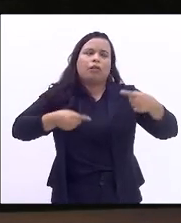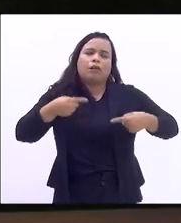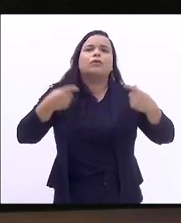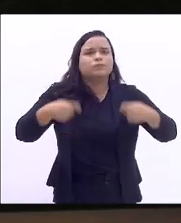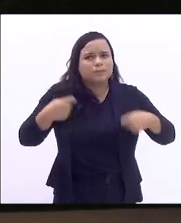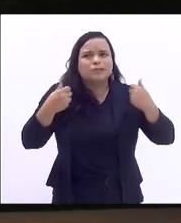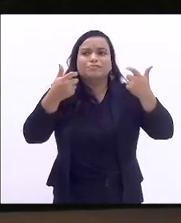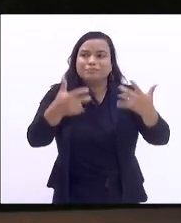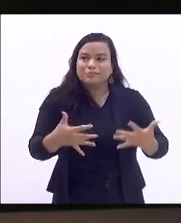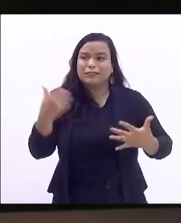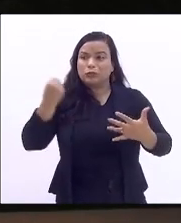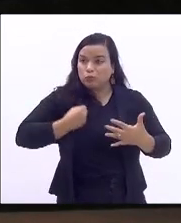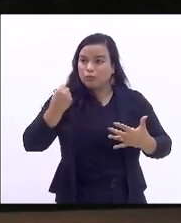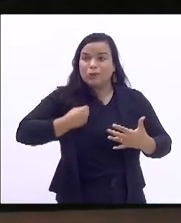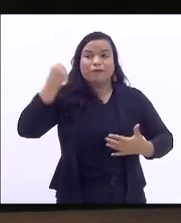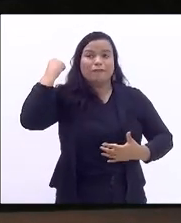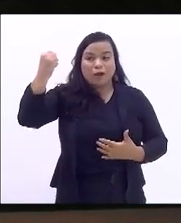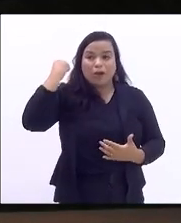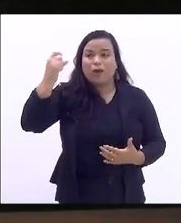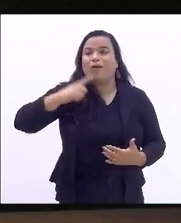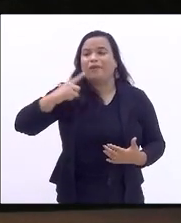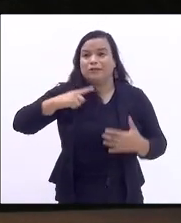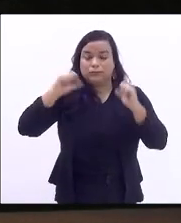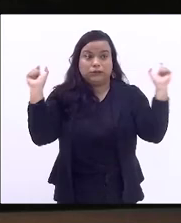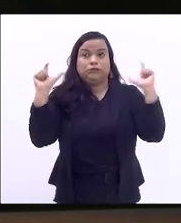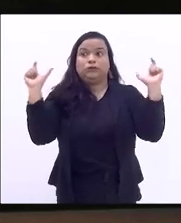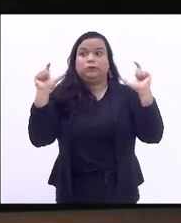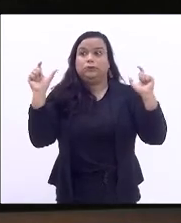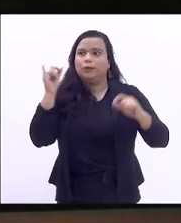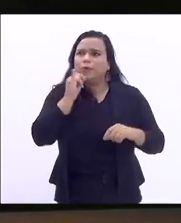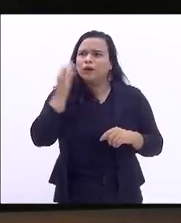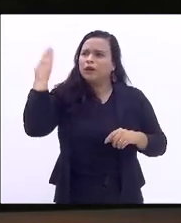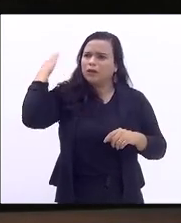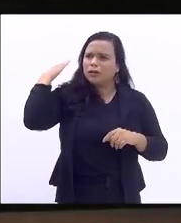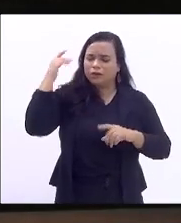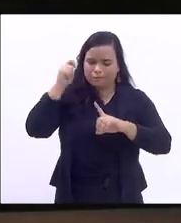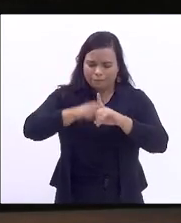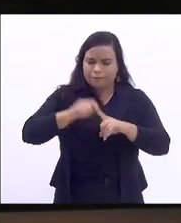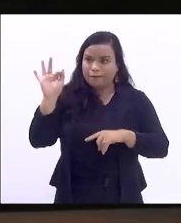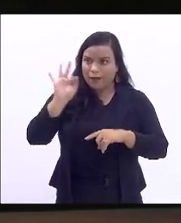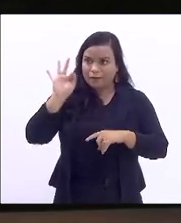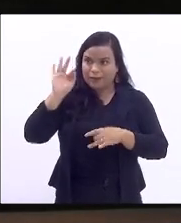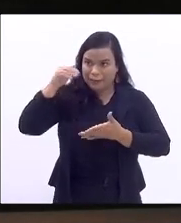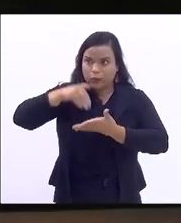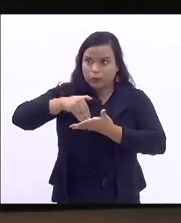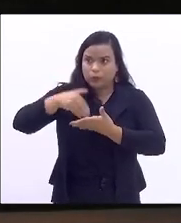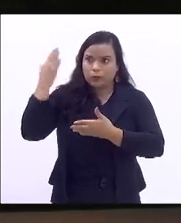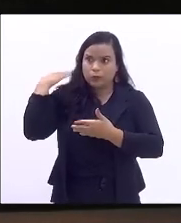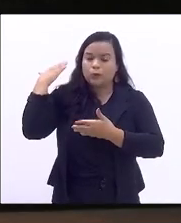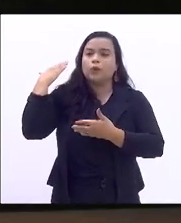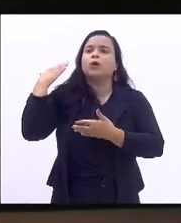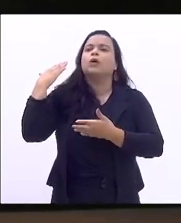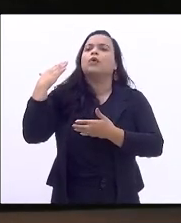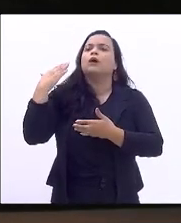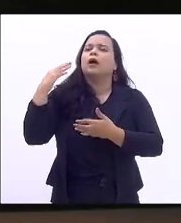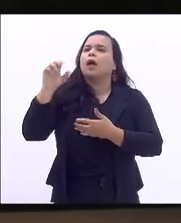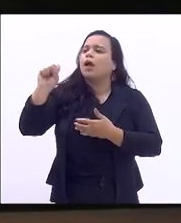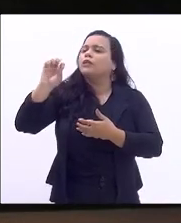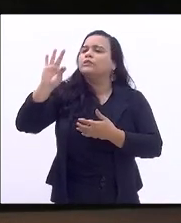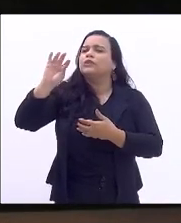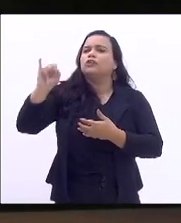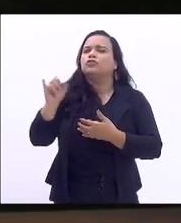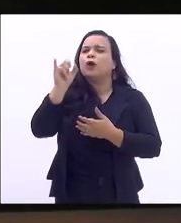discussão né os números eles são alarmantes por exemplo até Fevereiro desse ano o STJ já